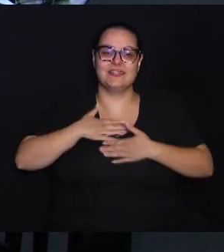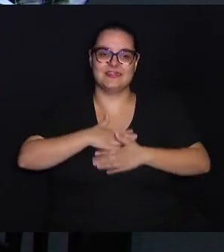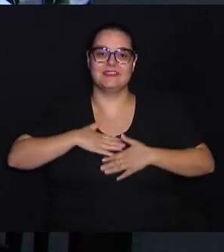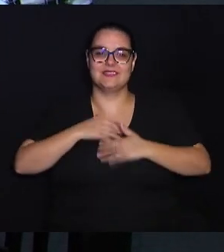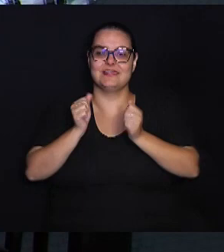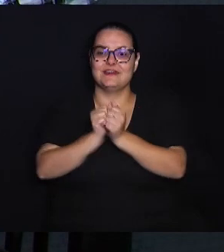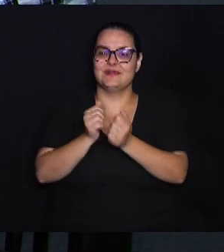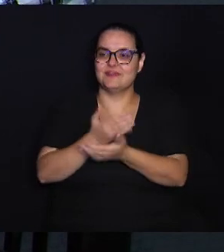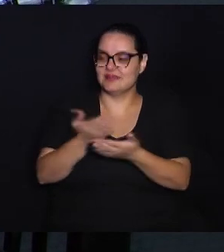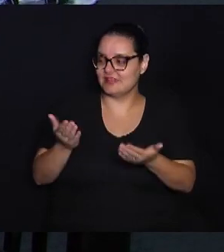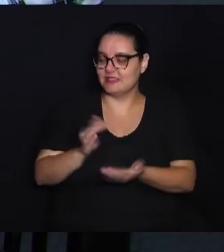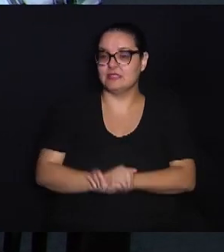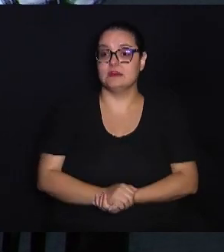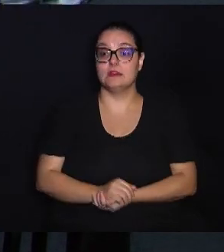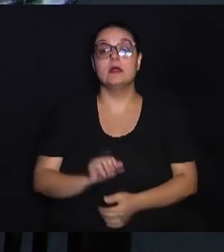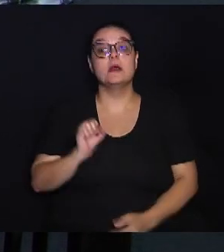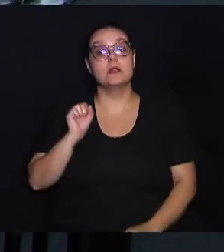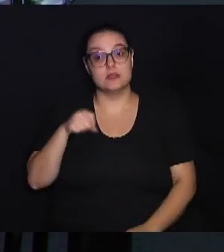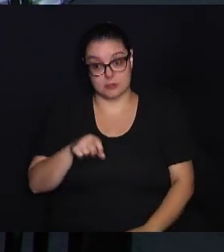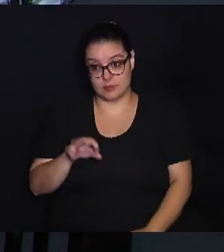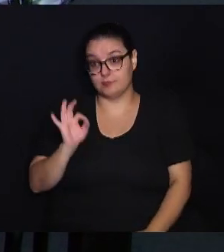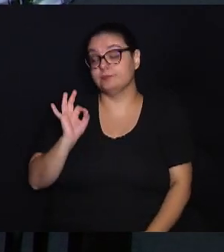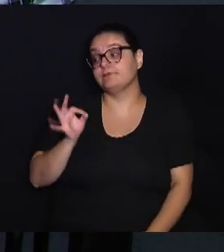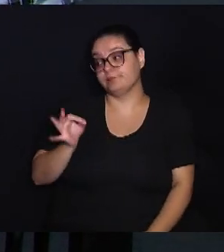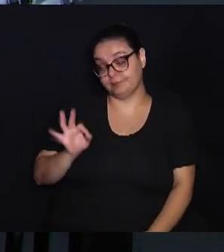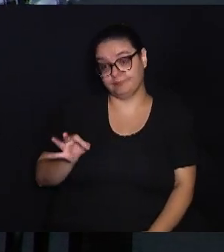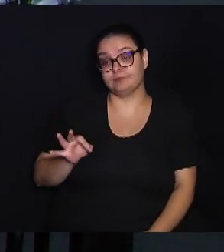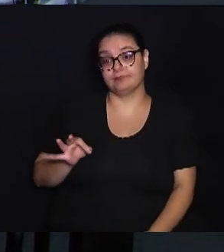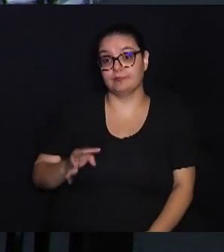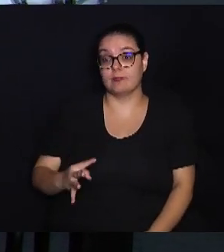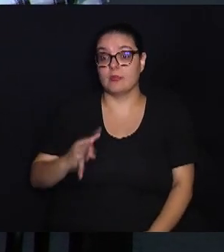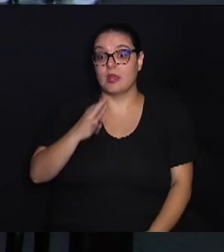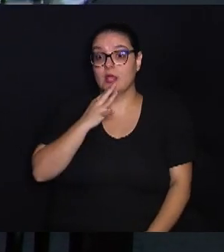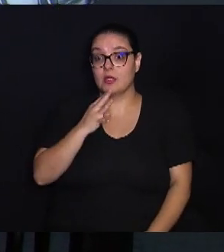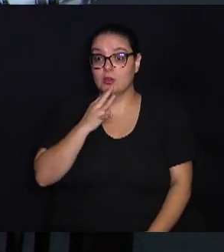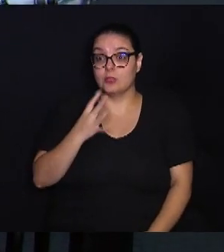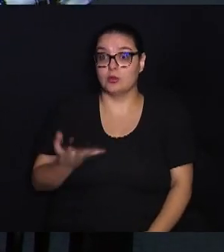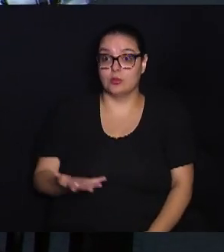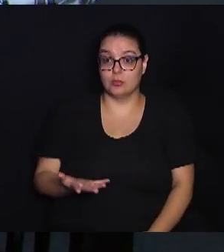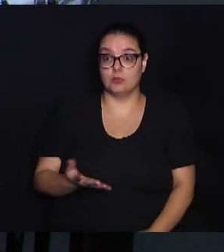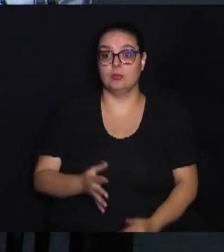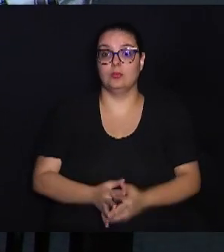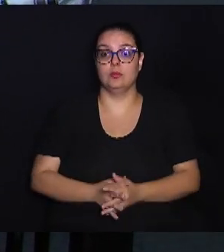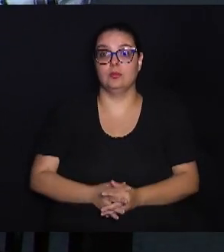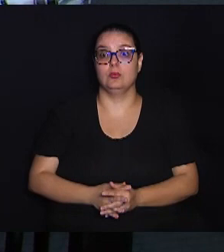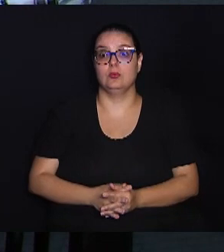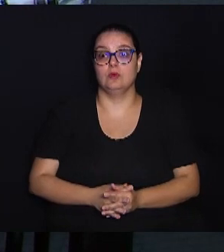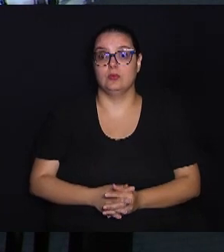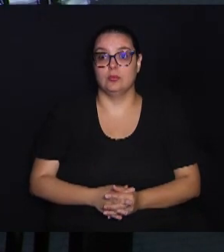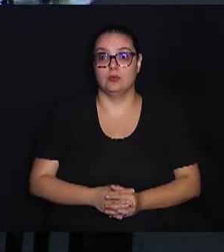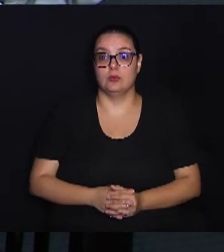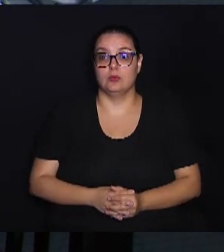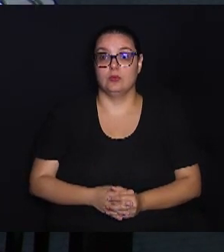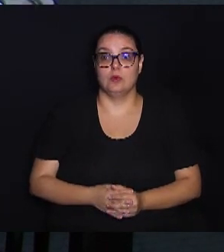satisfação imensa estar aqui com vocês hoje. Sim, com certeza, né? Conhecer as